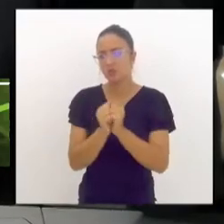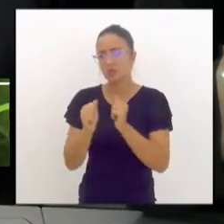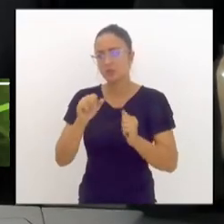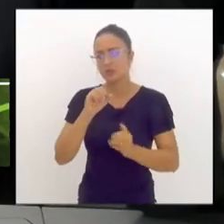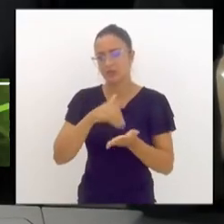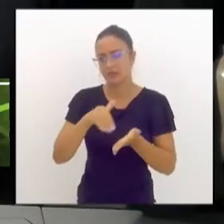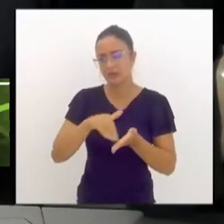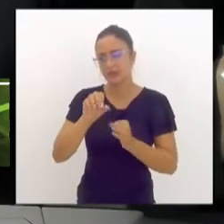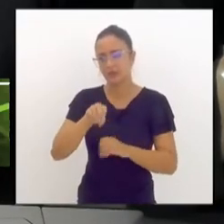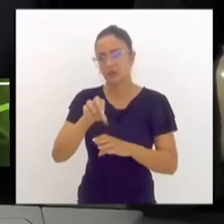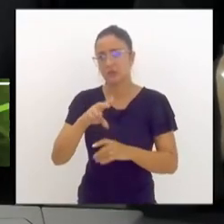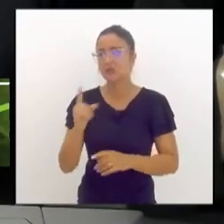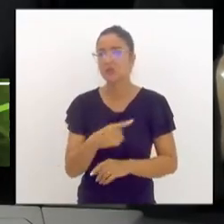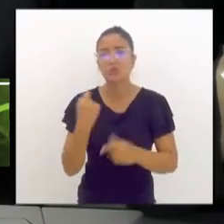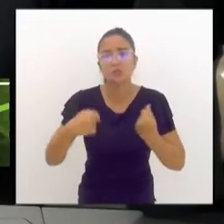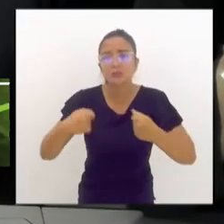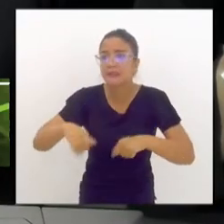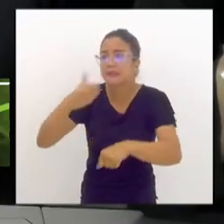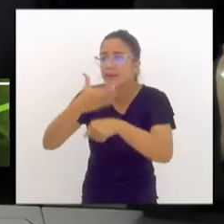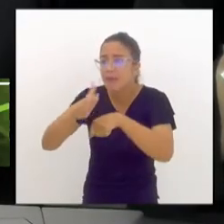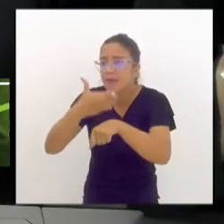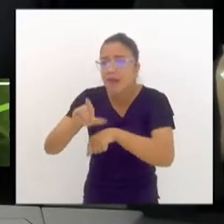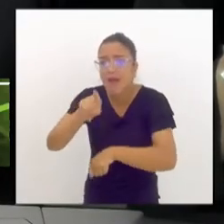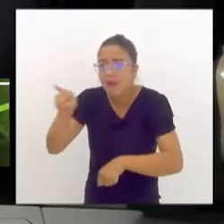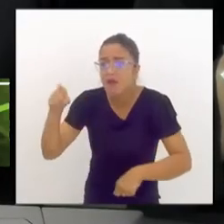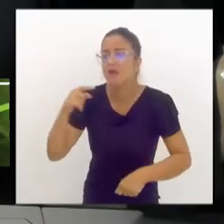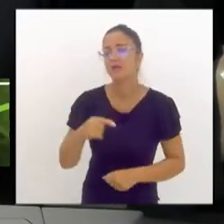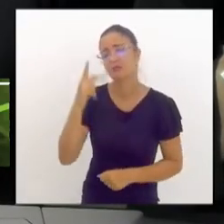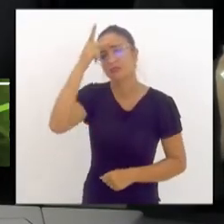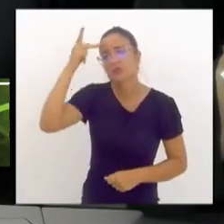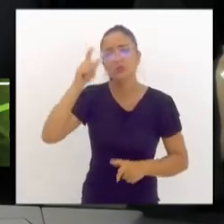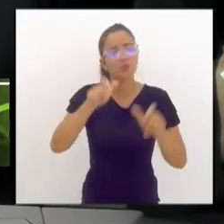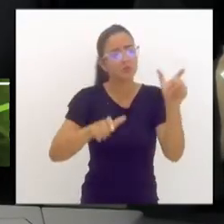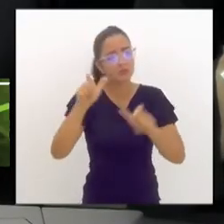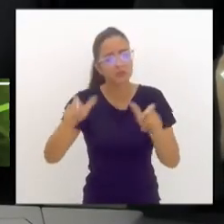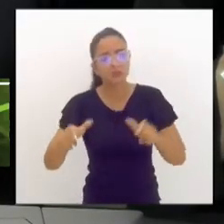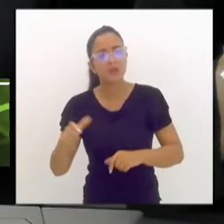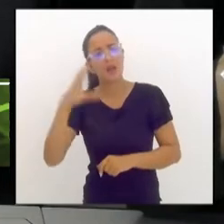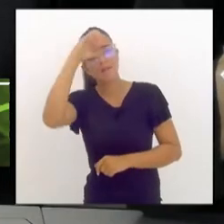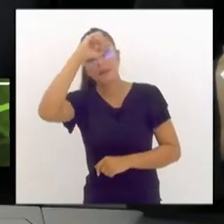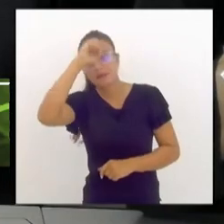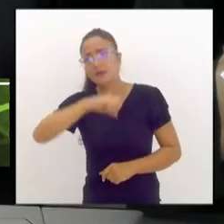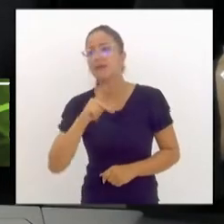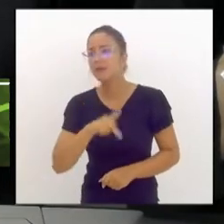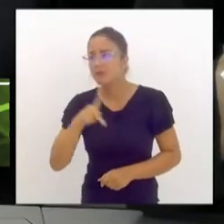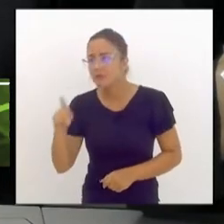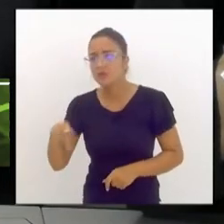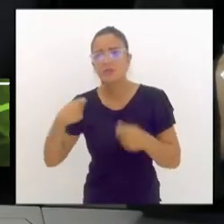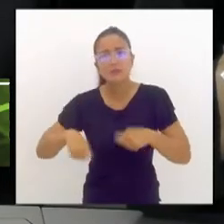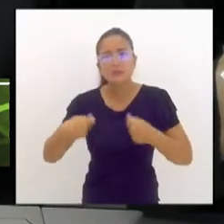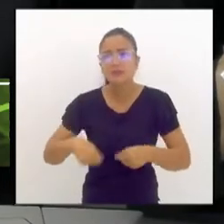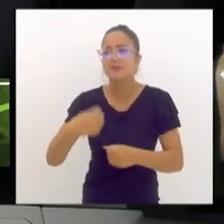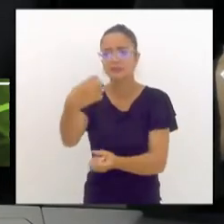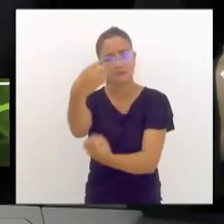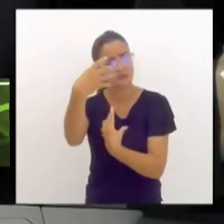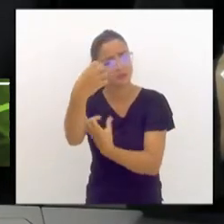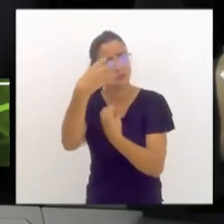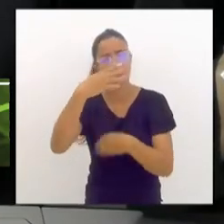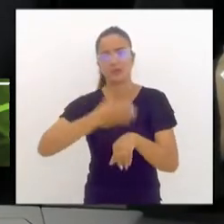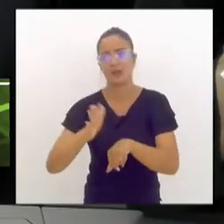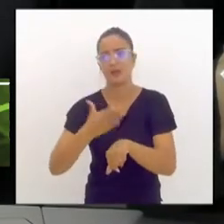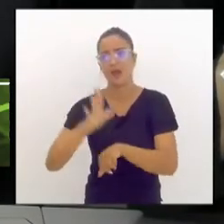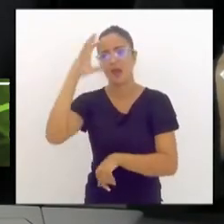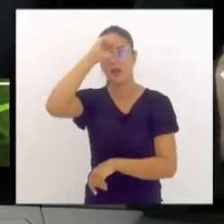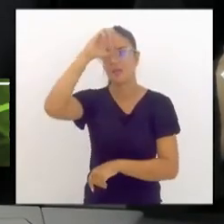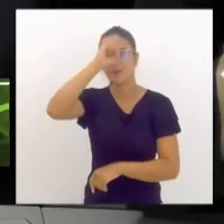né, e cobrar ao Estado uma capacitação maior, uma formação maior para os professores nesse sentido, para validar essa inclusão,